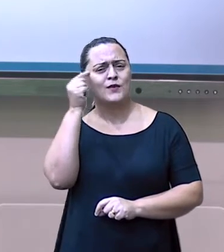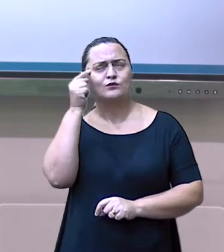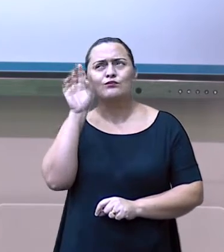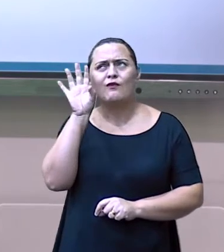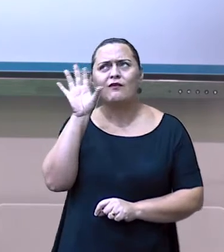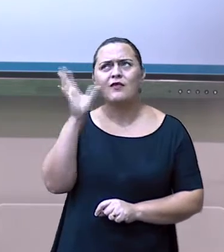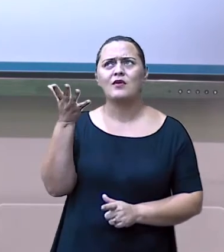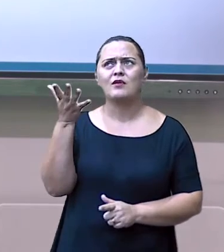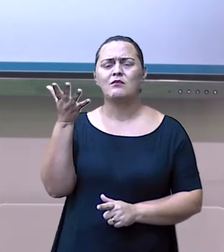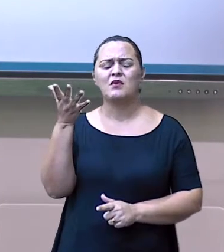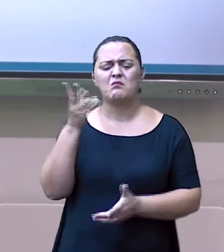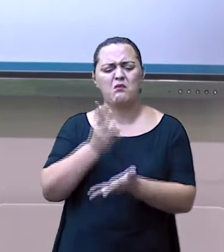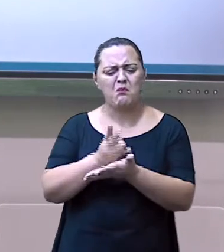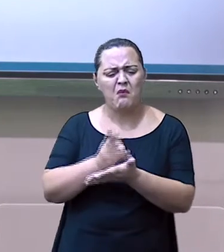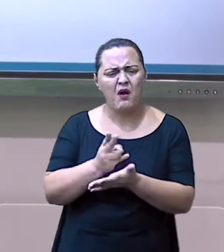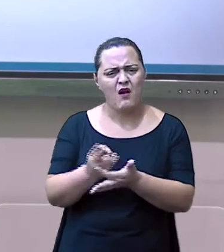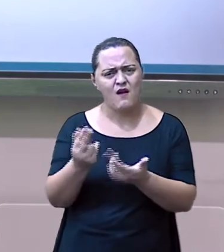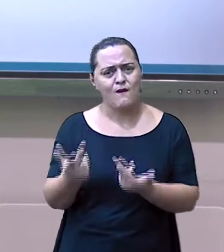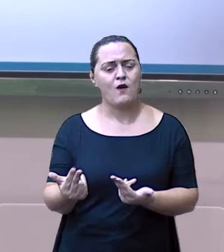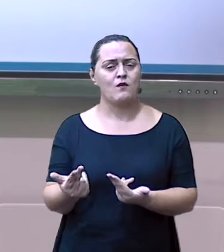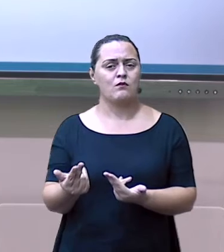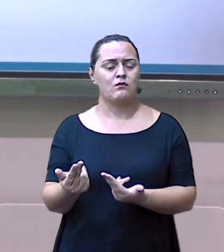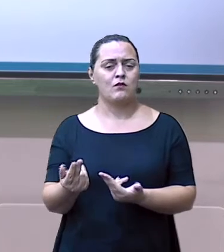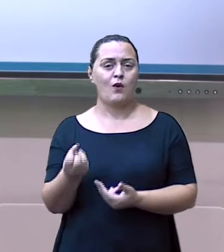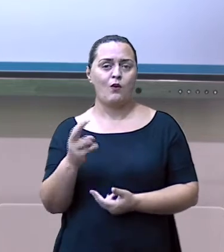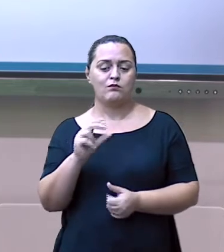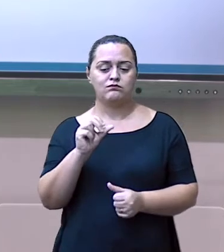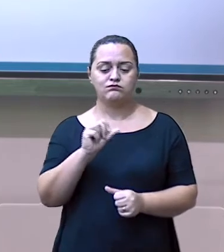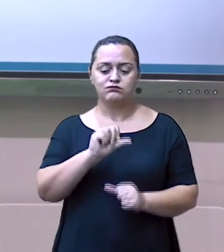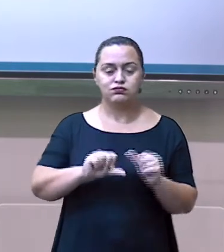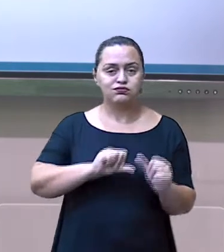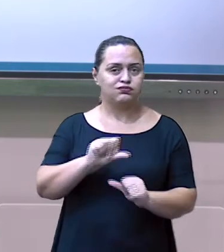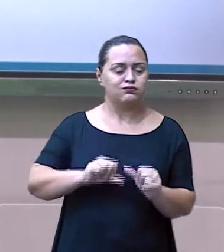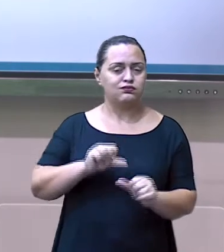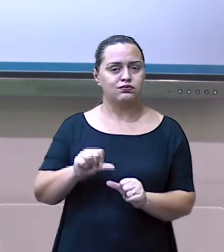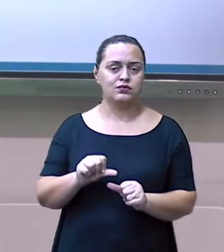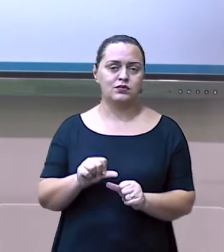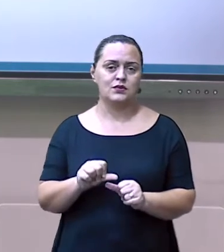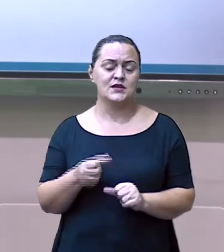Responder permanente é errado?